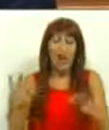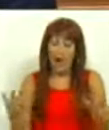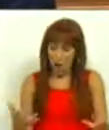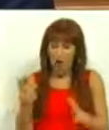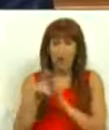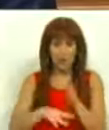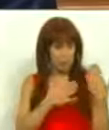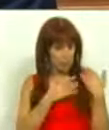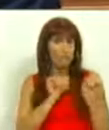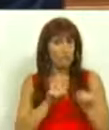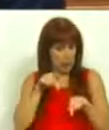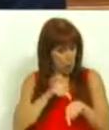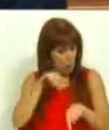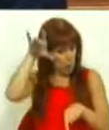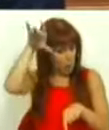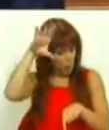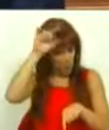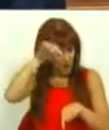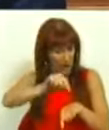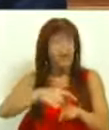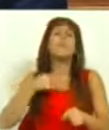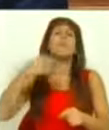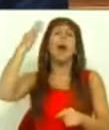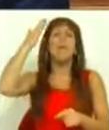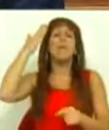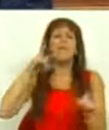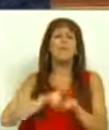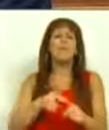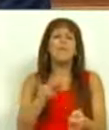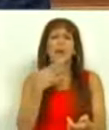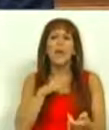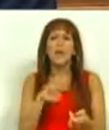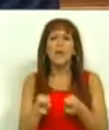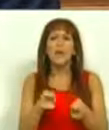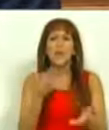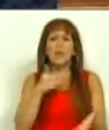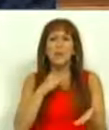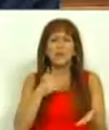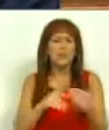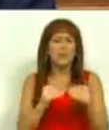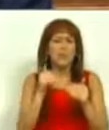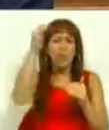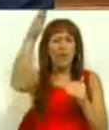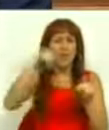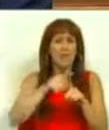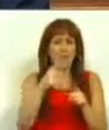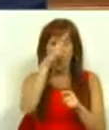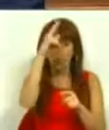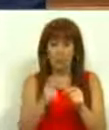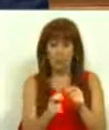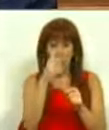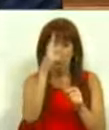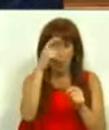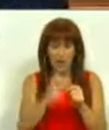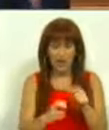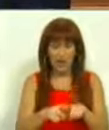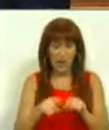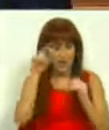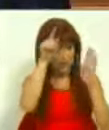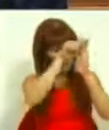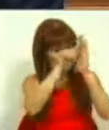regime, já da responsabilidade deste Governo, prevê que as taxas moderadoras não podem exceder um terço dos valores constantes da tabela de